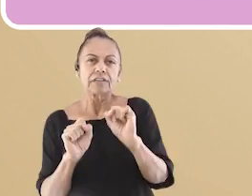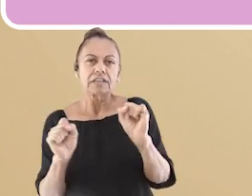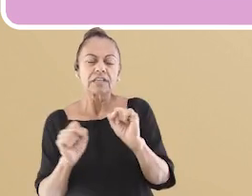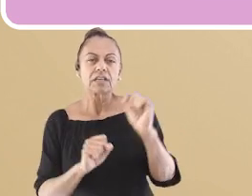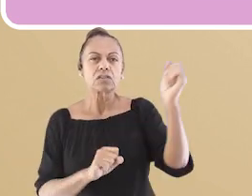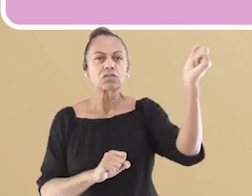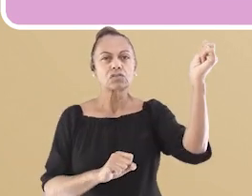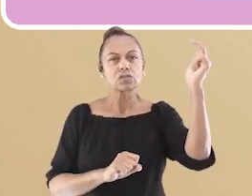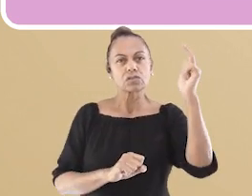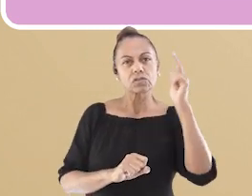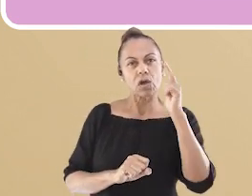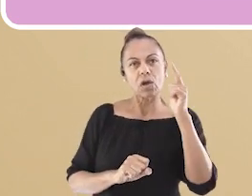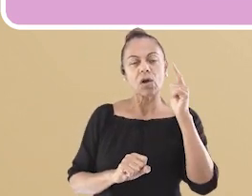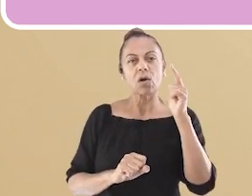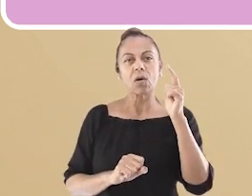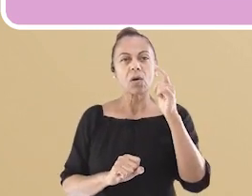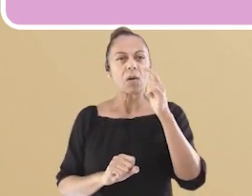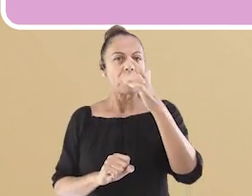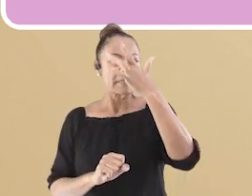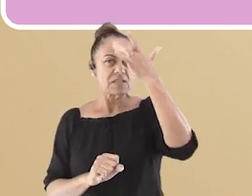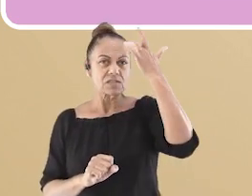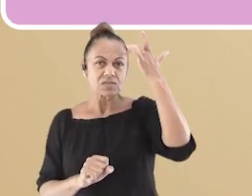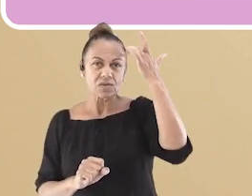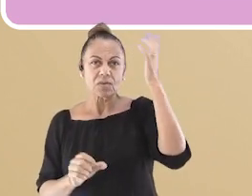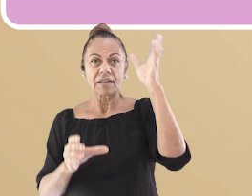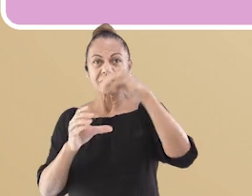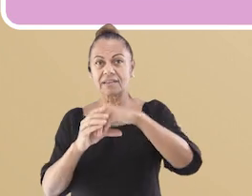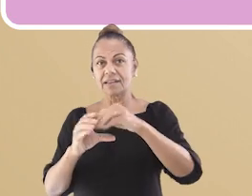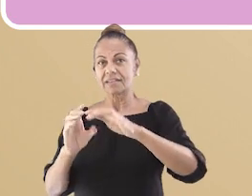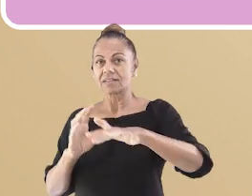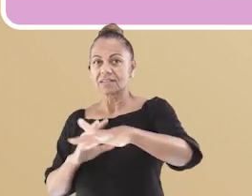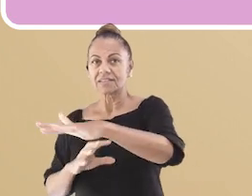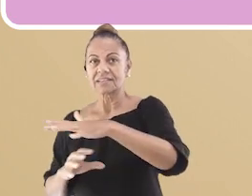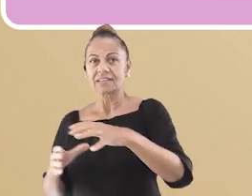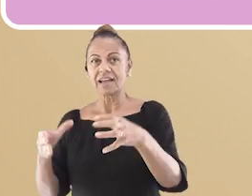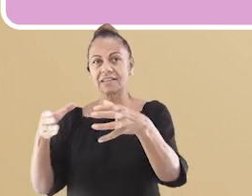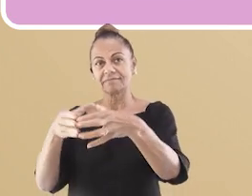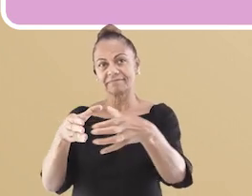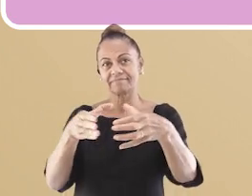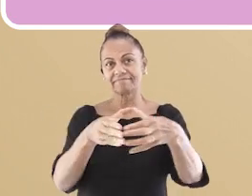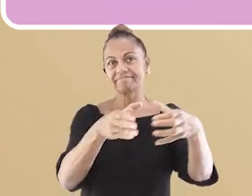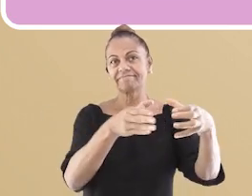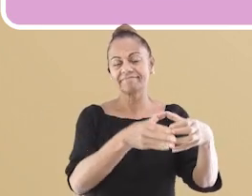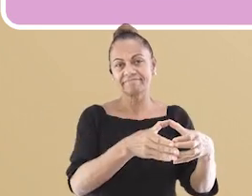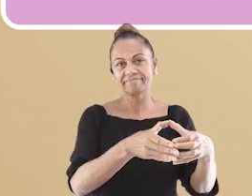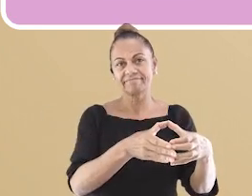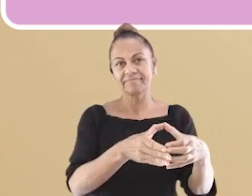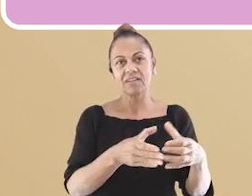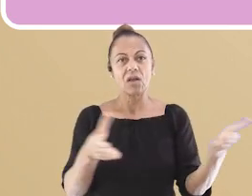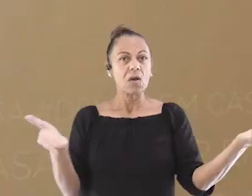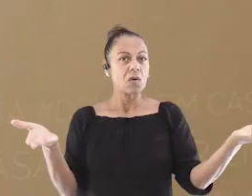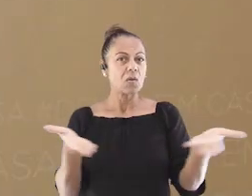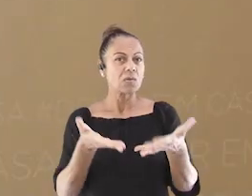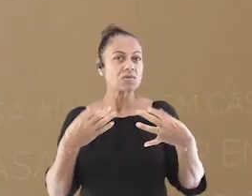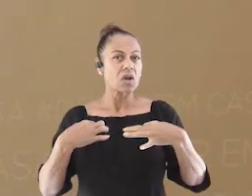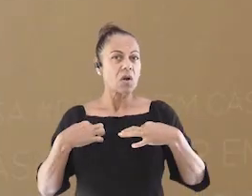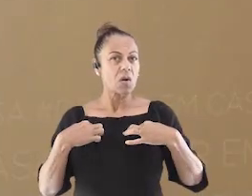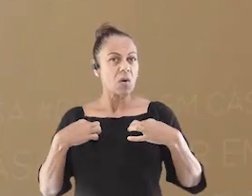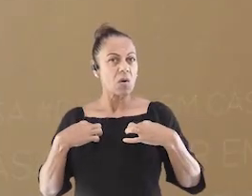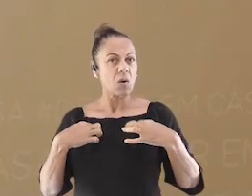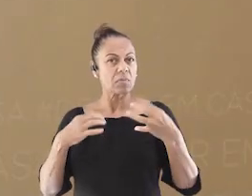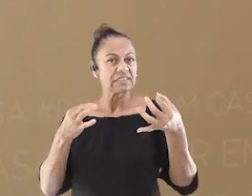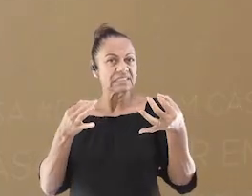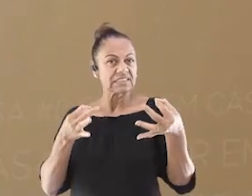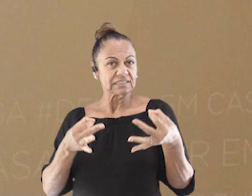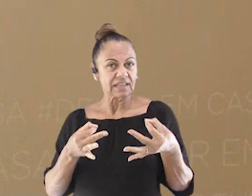a proteção contra o frio ou o sol, ou até a demarcação de classes e papéis sociais.